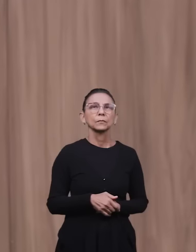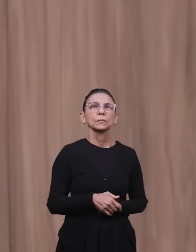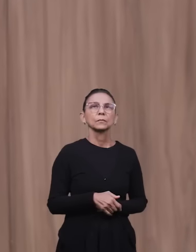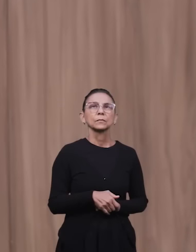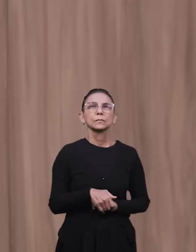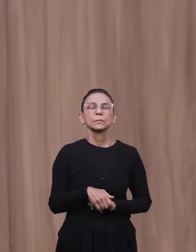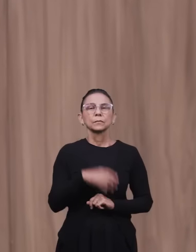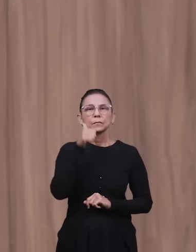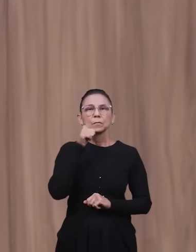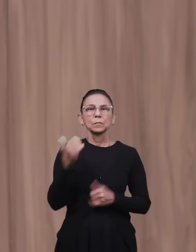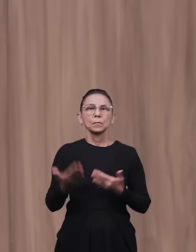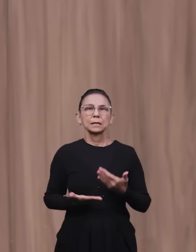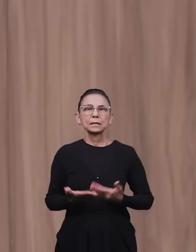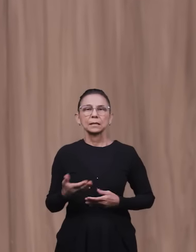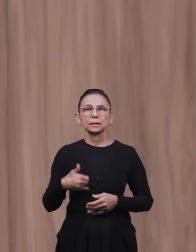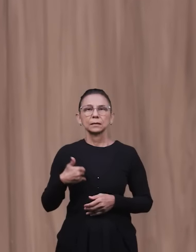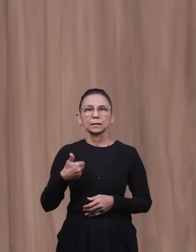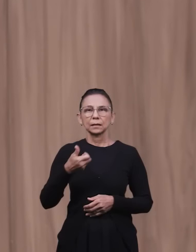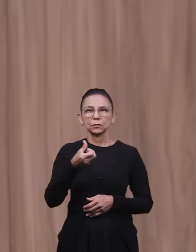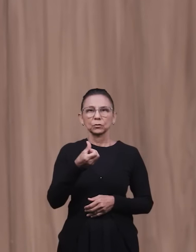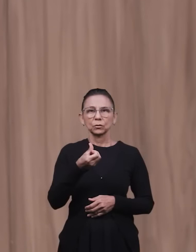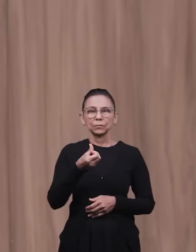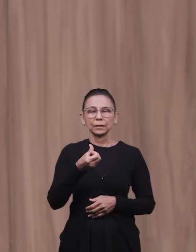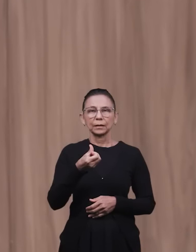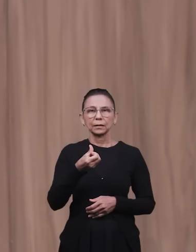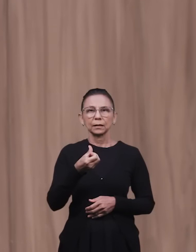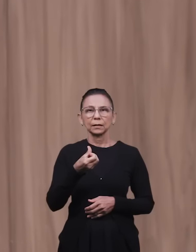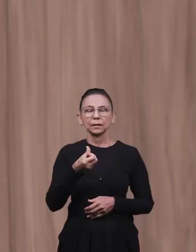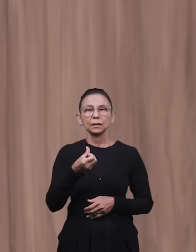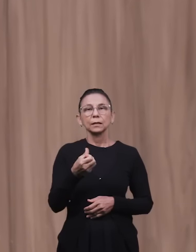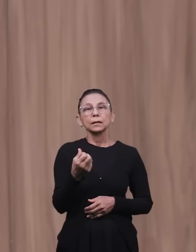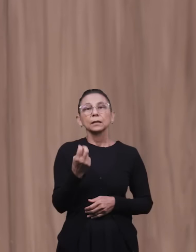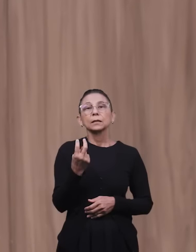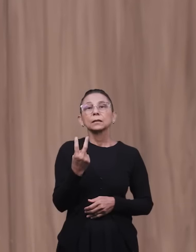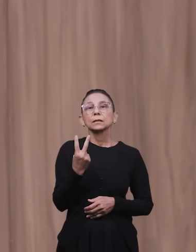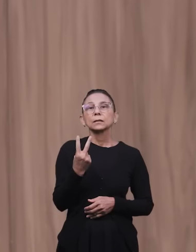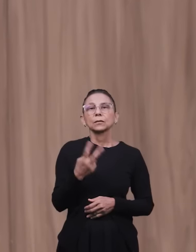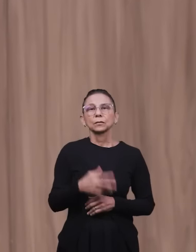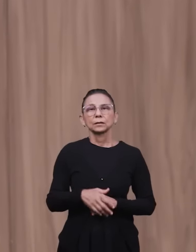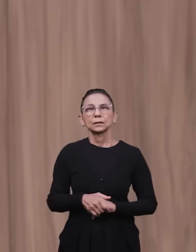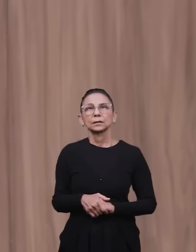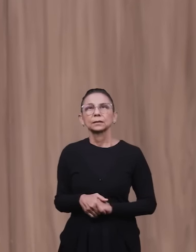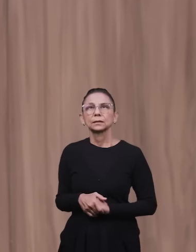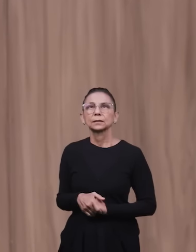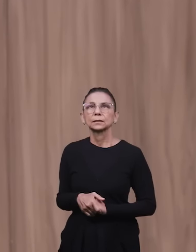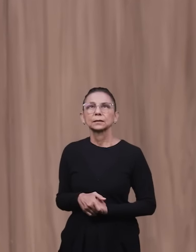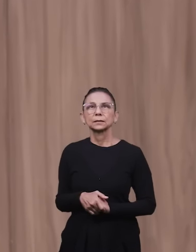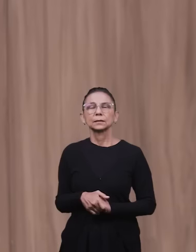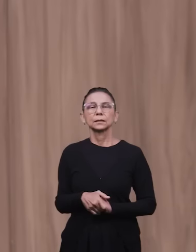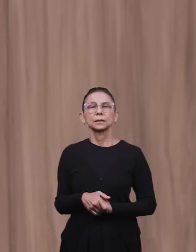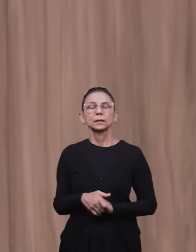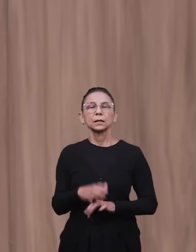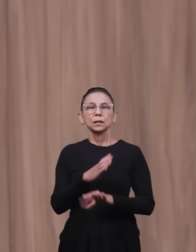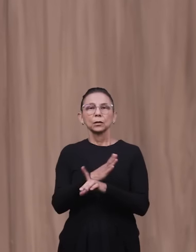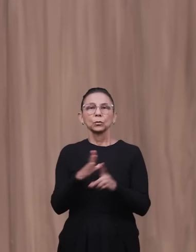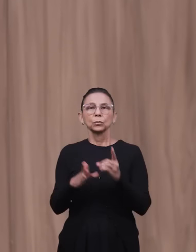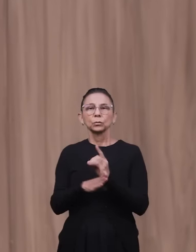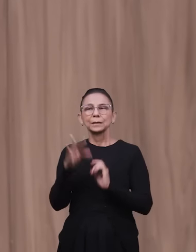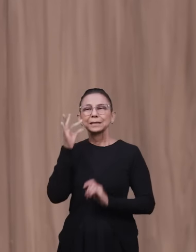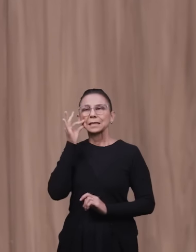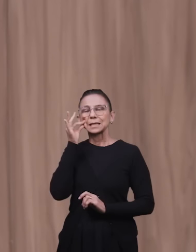O Senhor revelou uma serva que tem 92 anos de idade e ela não tem participado